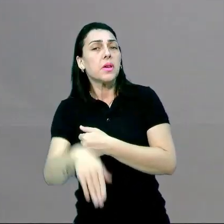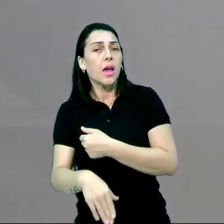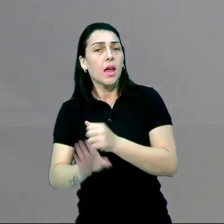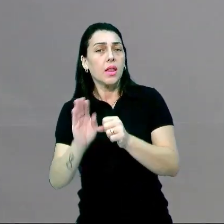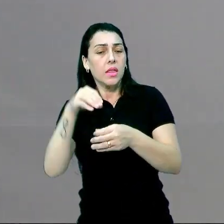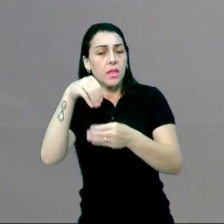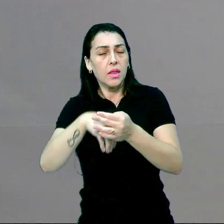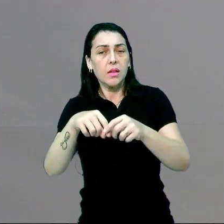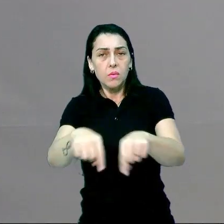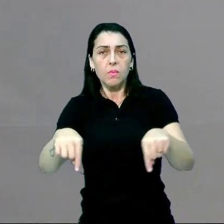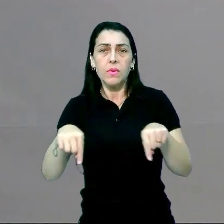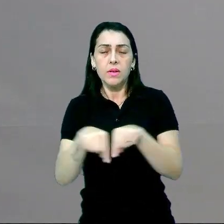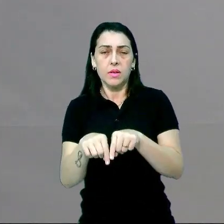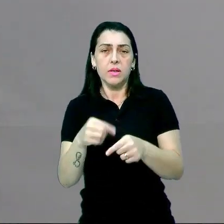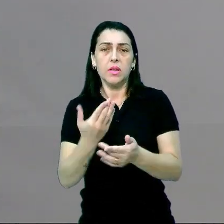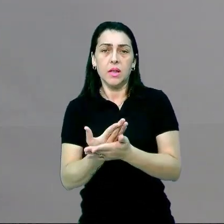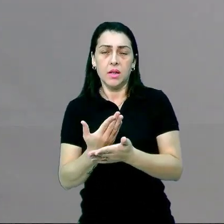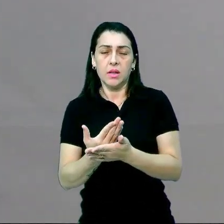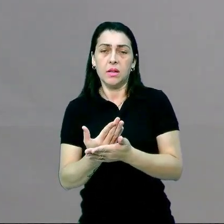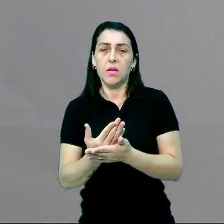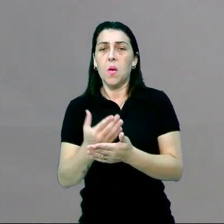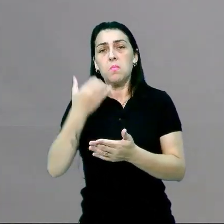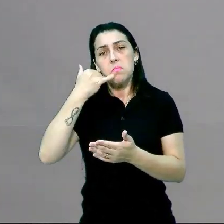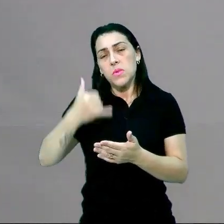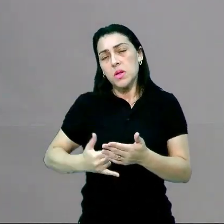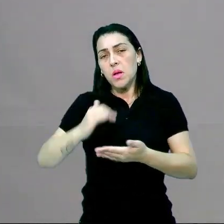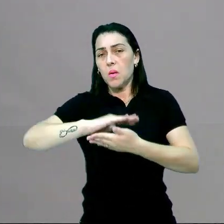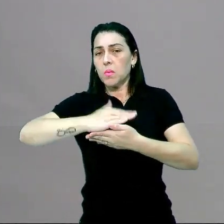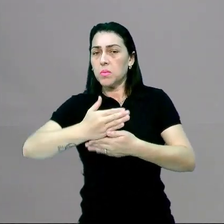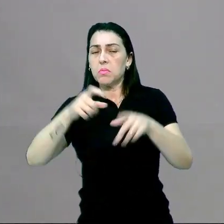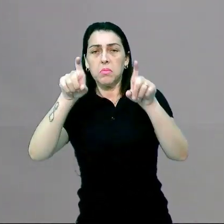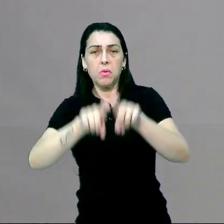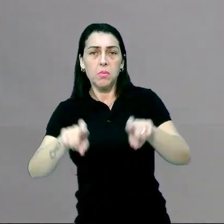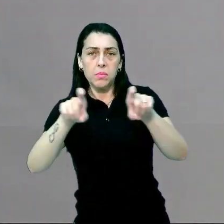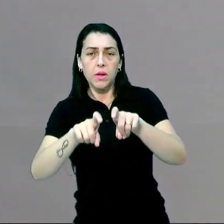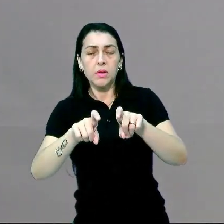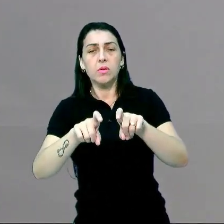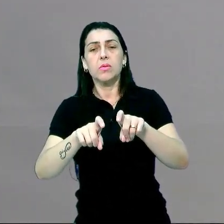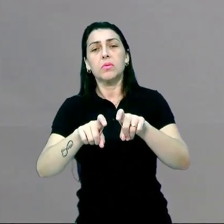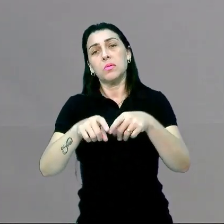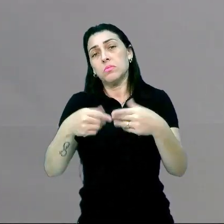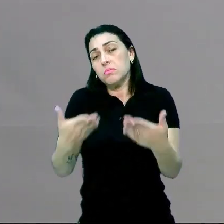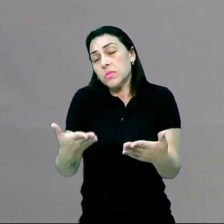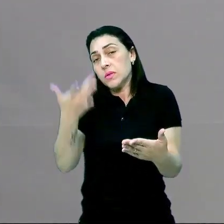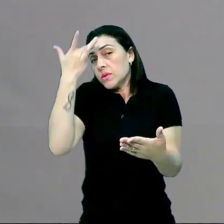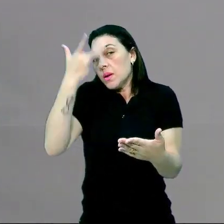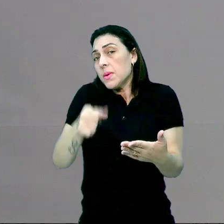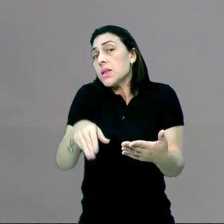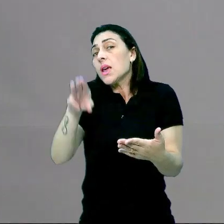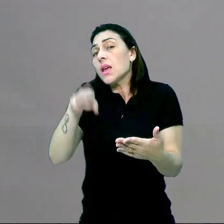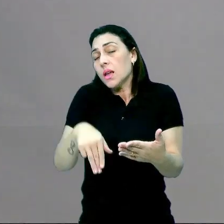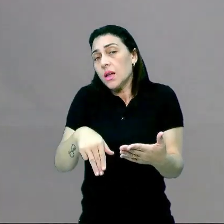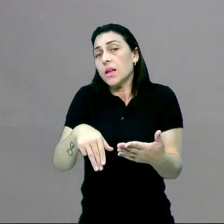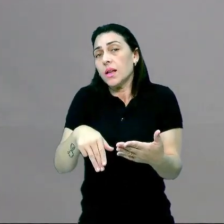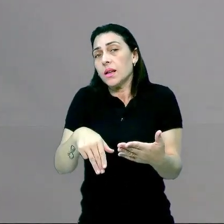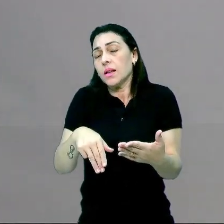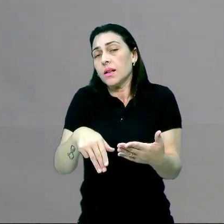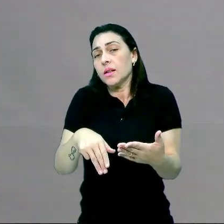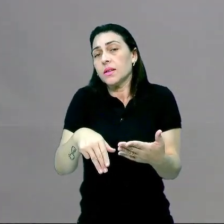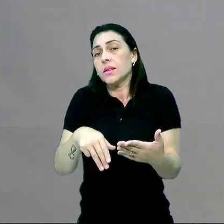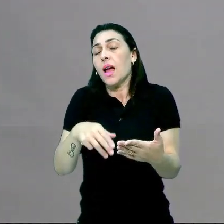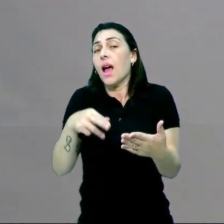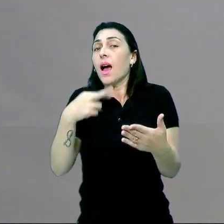dentro de uma sala fechada, ou com o celular na mão, ou com o computador aberto, ou um notebook, nós não sabemos quem é. Então,